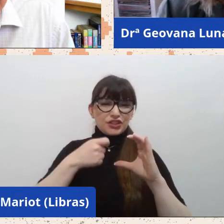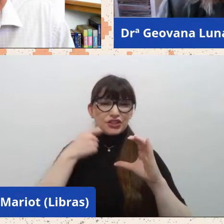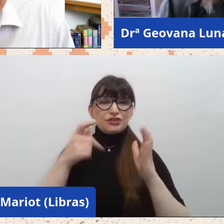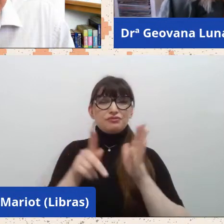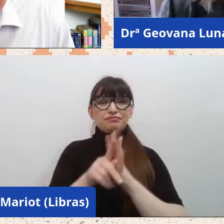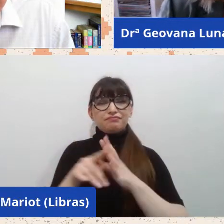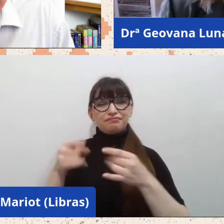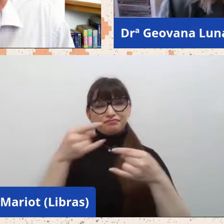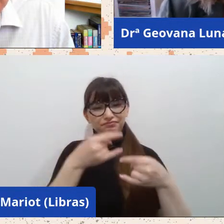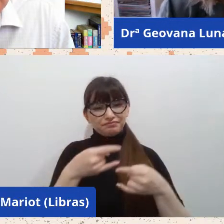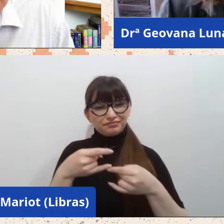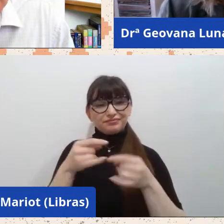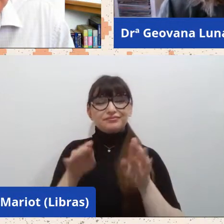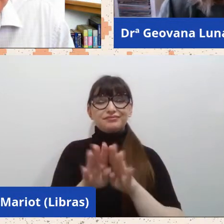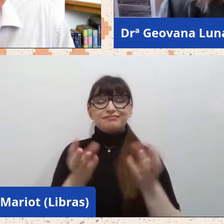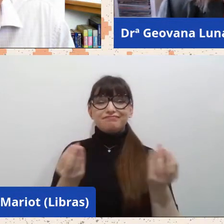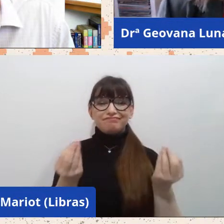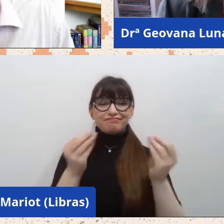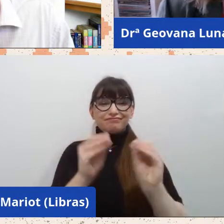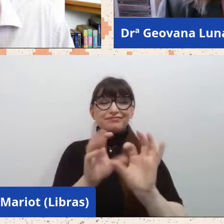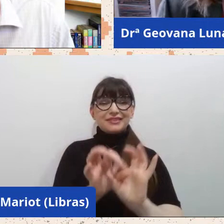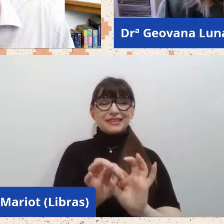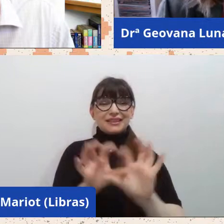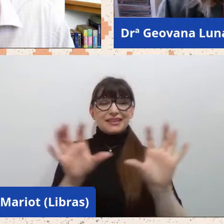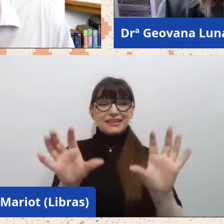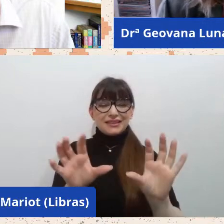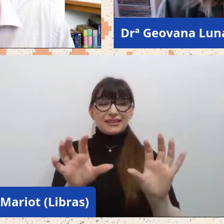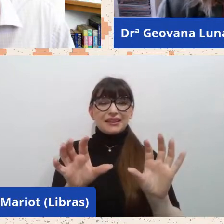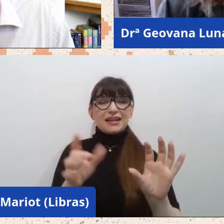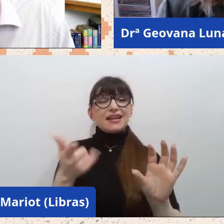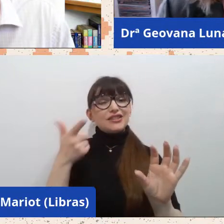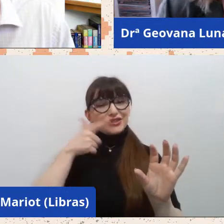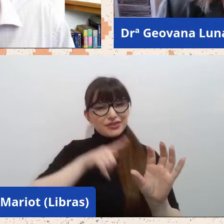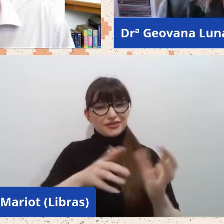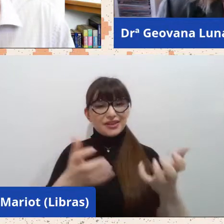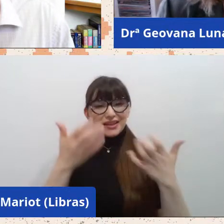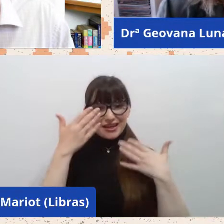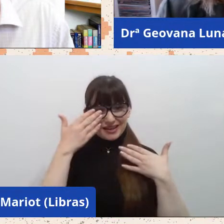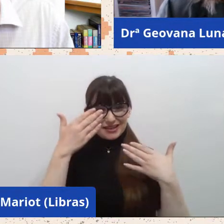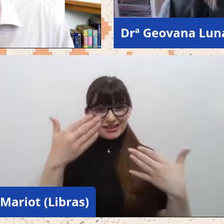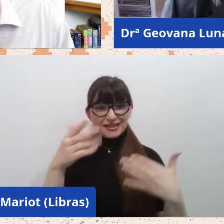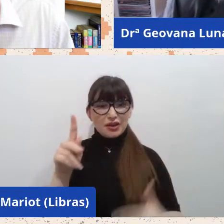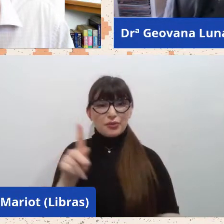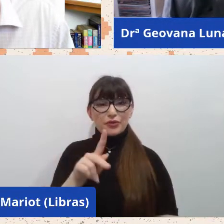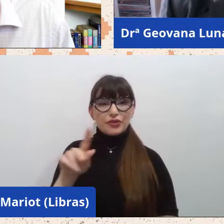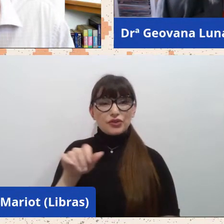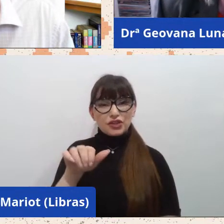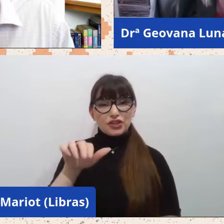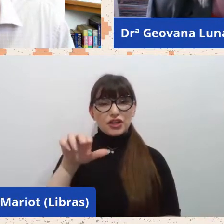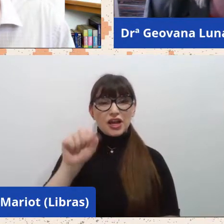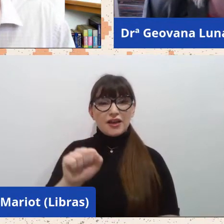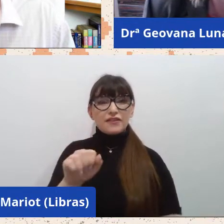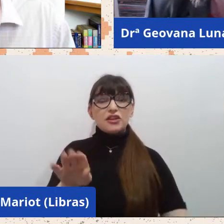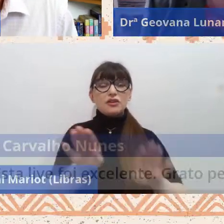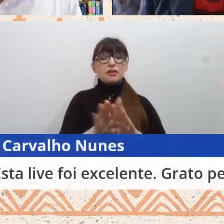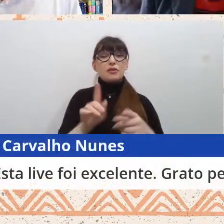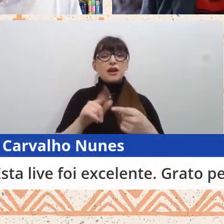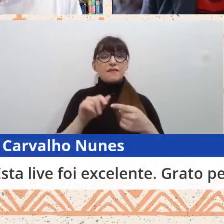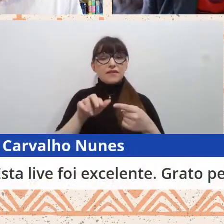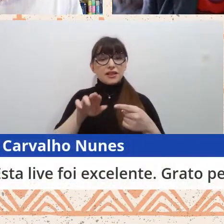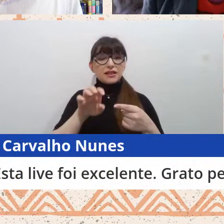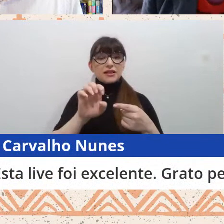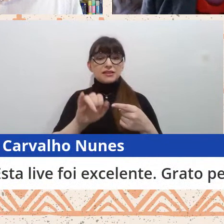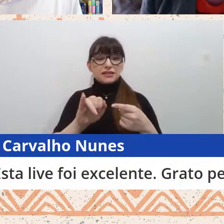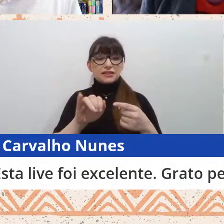transmissões ficam disponíveis por lá. E, mais uma vez, gostaria de agradecer ao professor Jefferson, professora Felice,